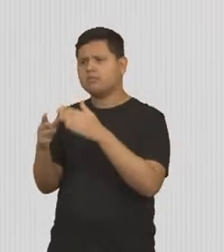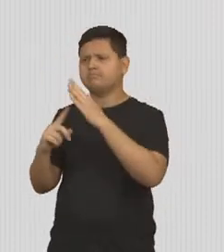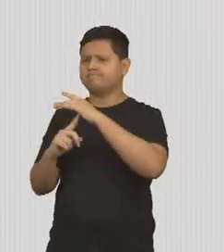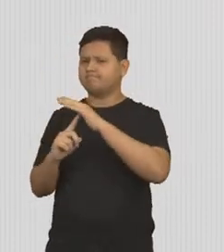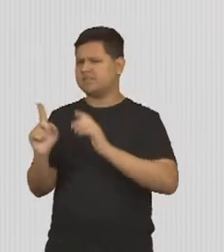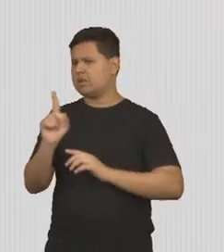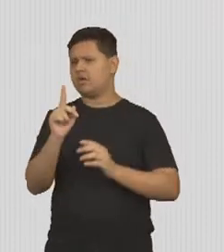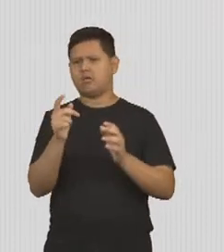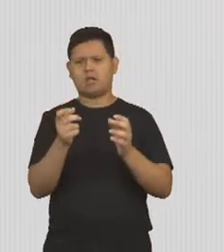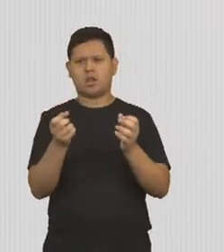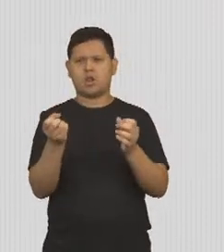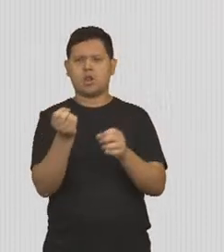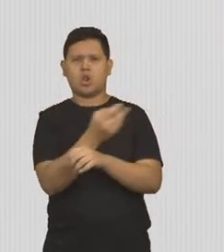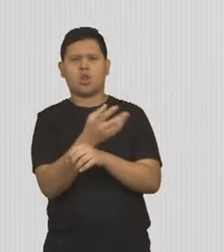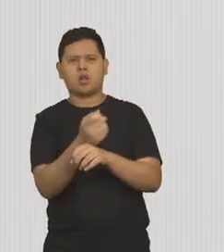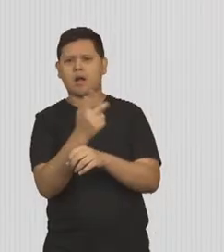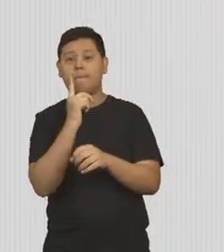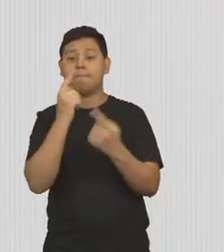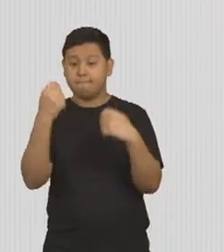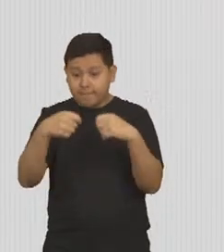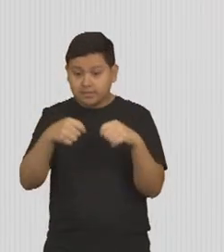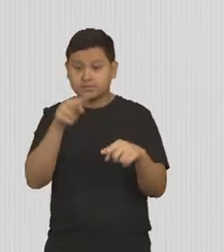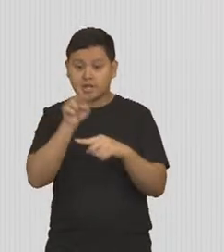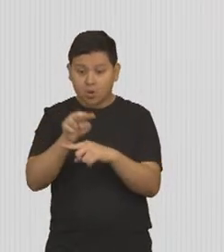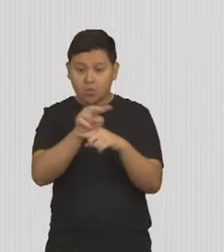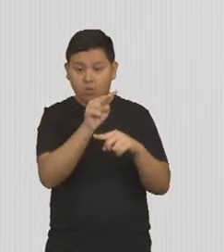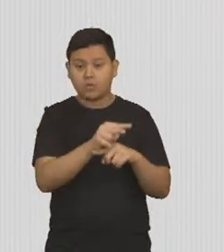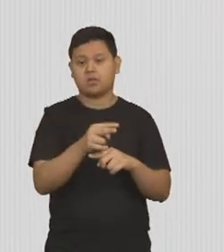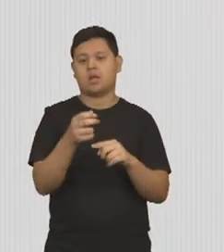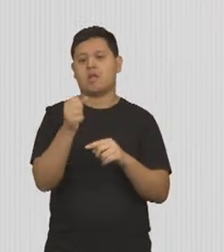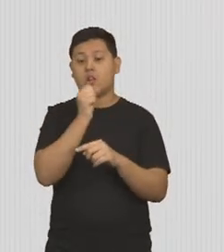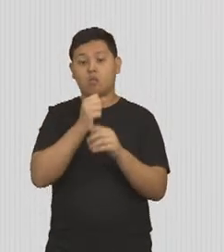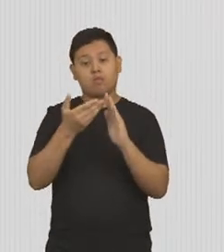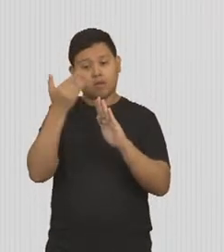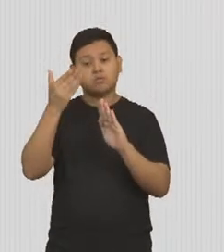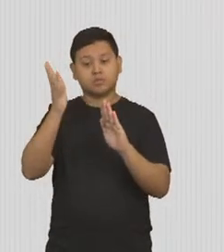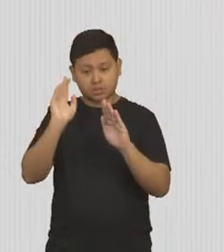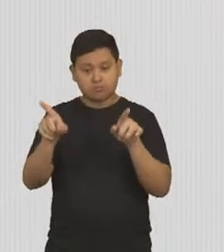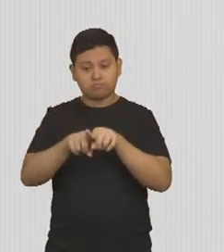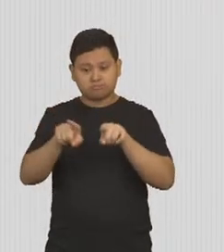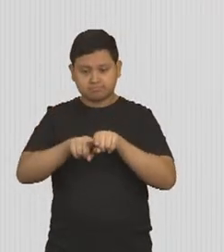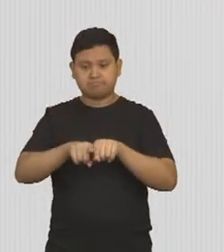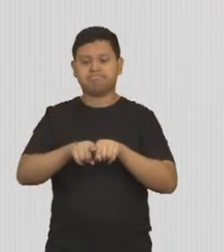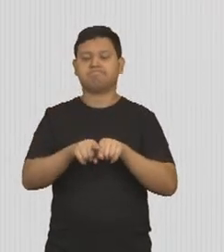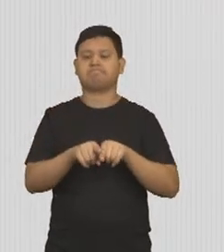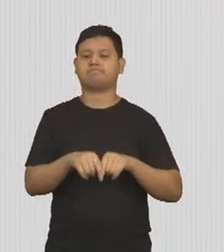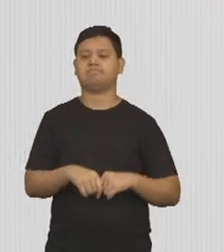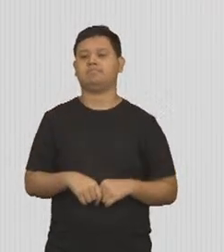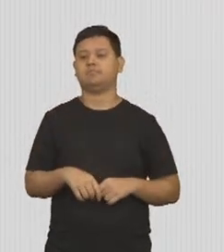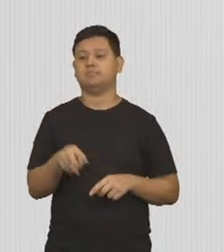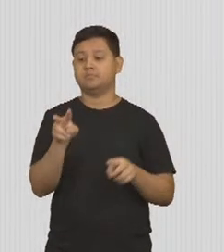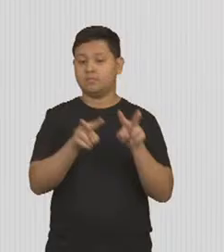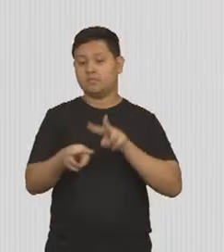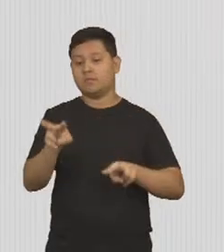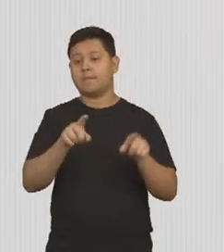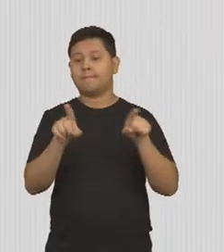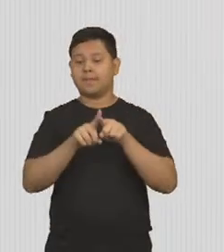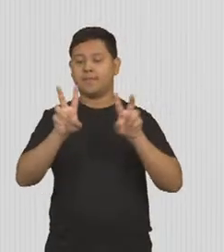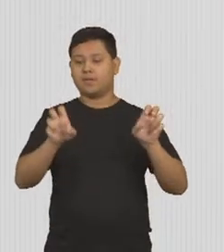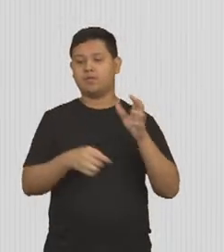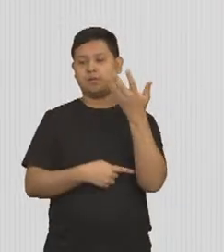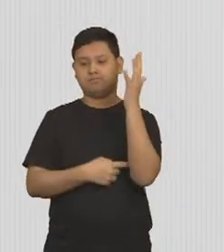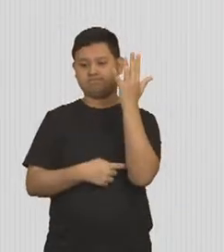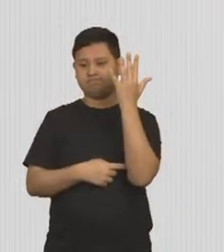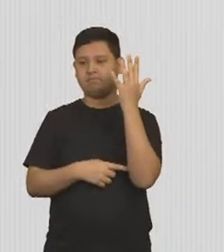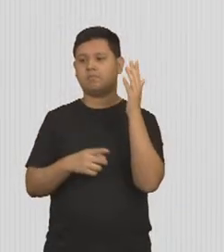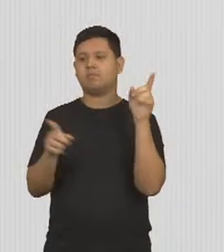adianta inaugurar parque novo se não for cuidar dos que já existem. E, para finalizar aqui o tópico de zeladoria, a gente fala sobre a poda de árvore na